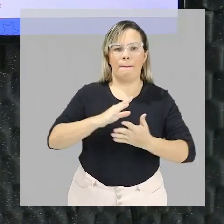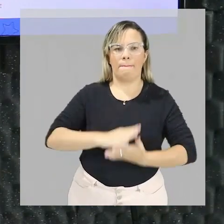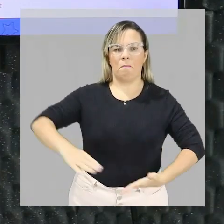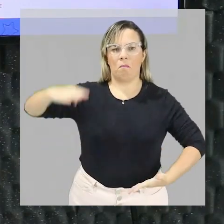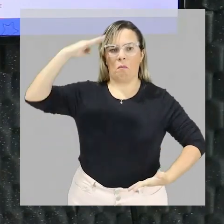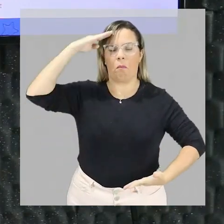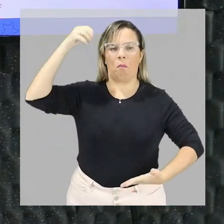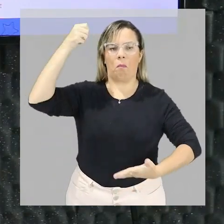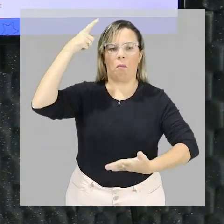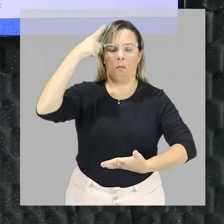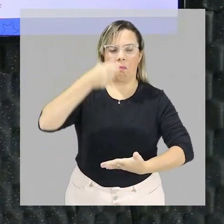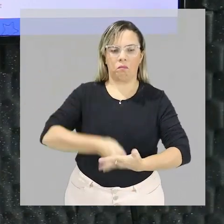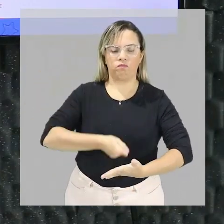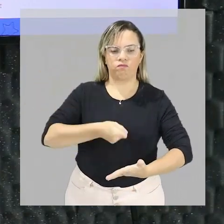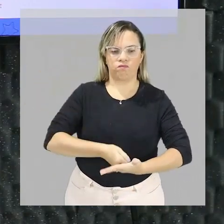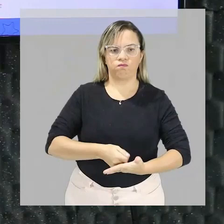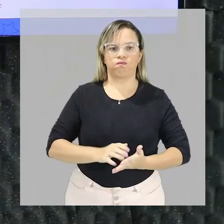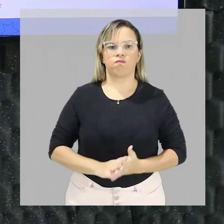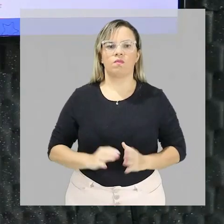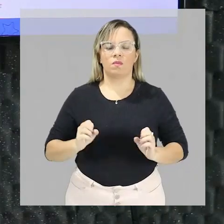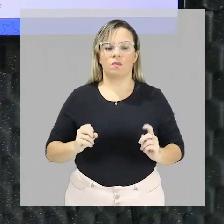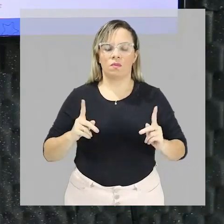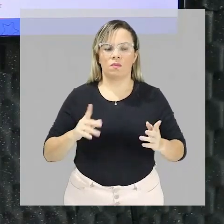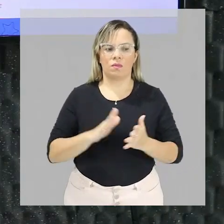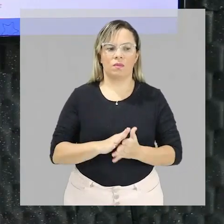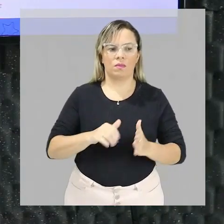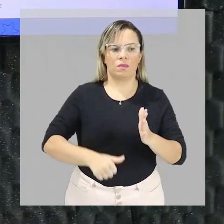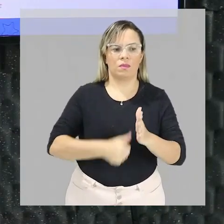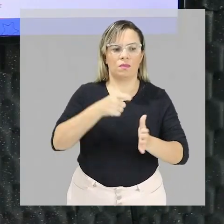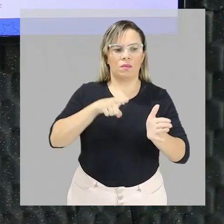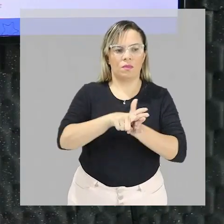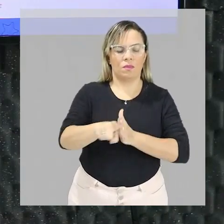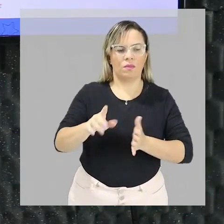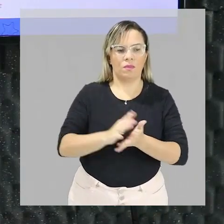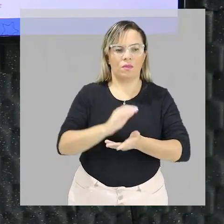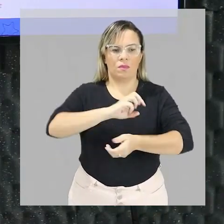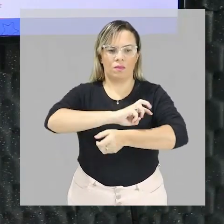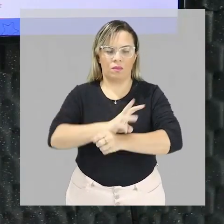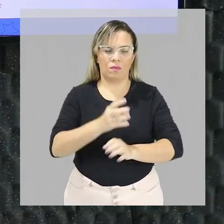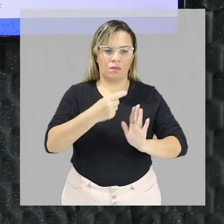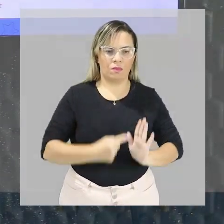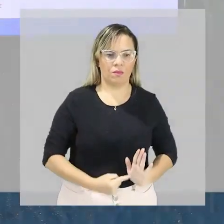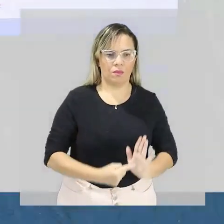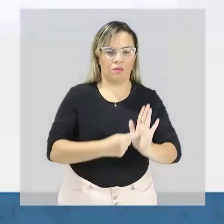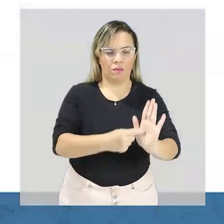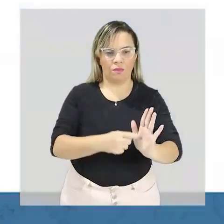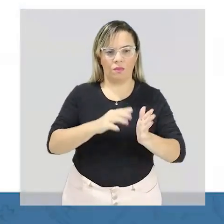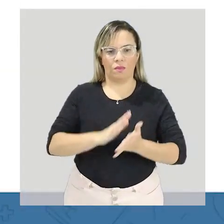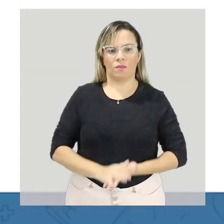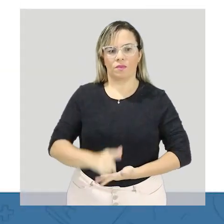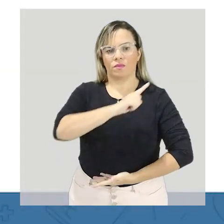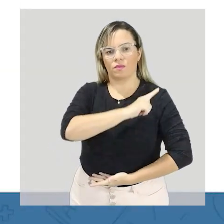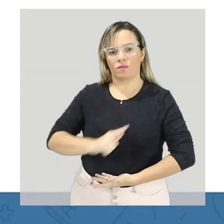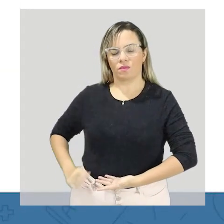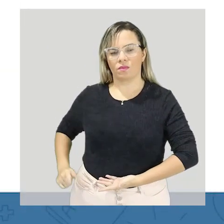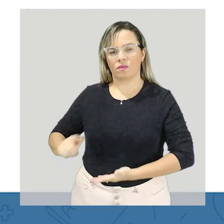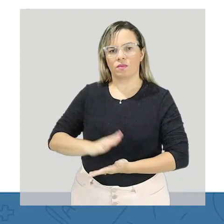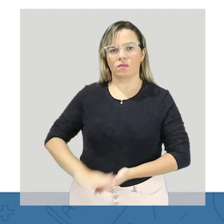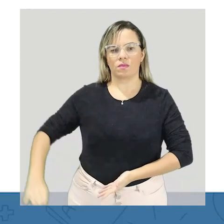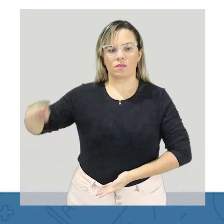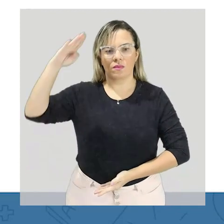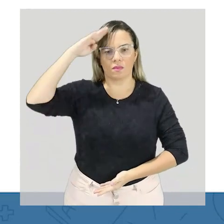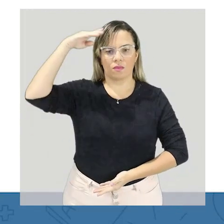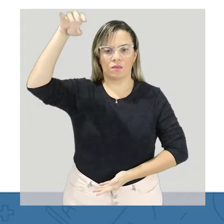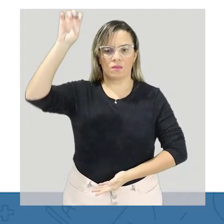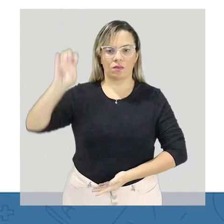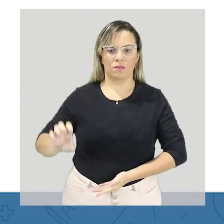ditadura, ok? A primeira questão aqui que caiu na UEMA, ela coloca o seguinte para a gente. O governo de